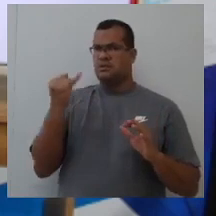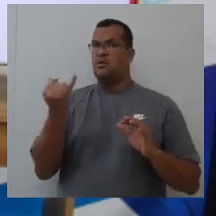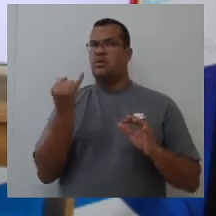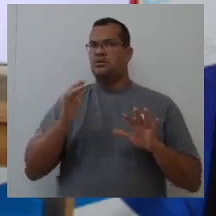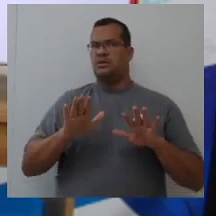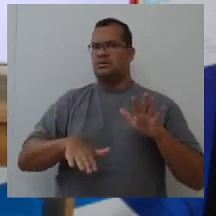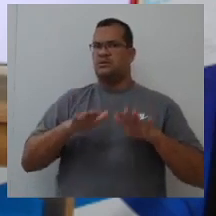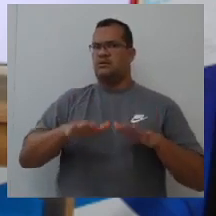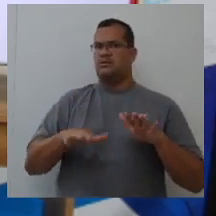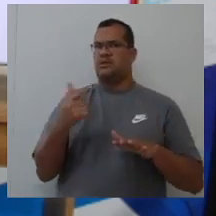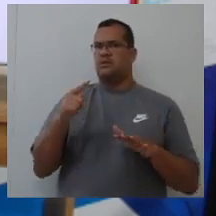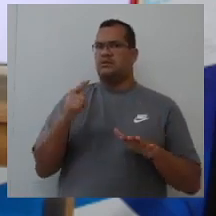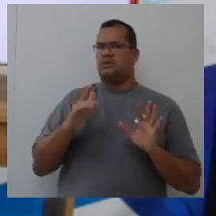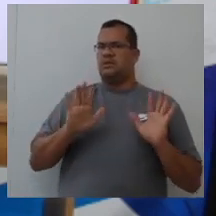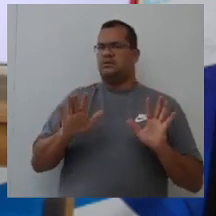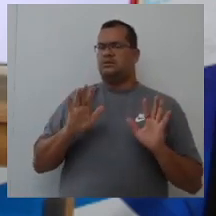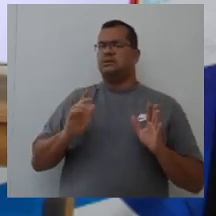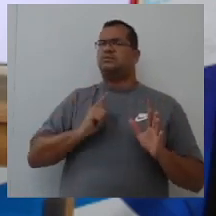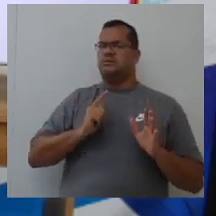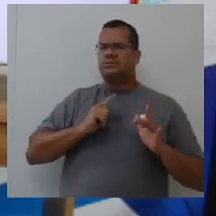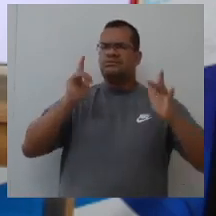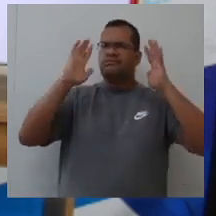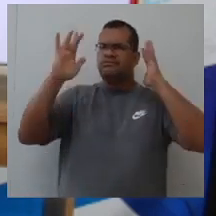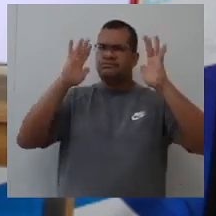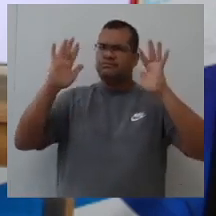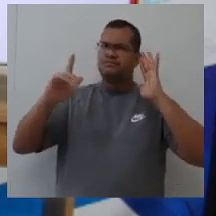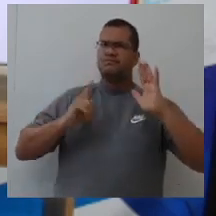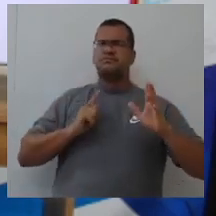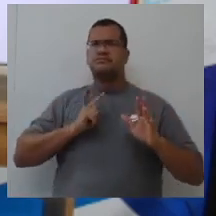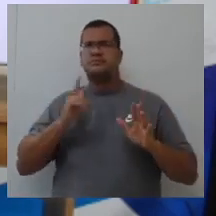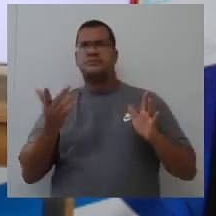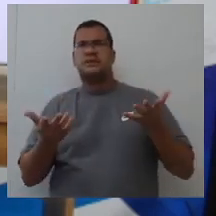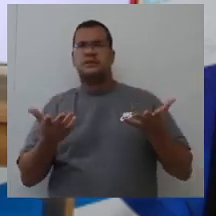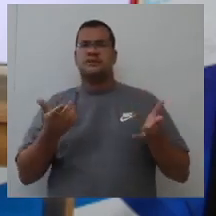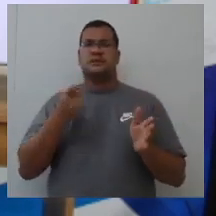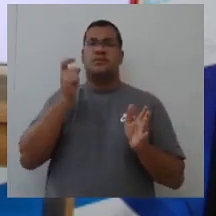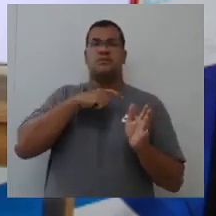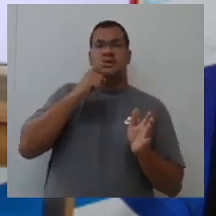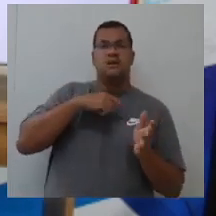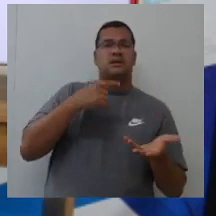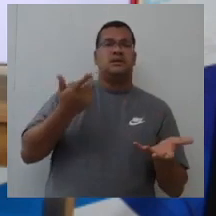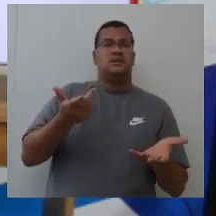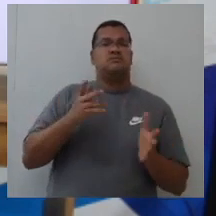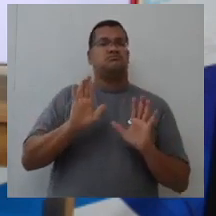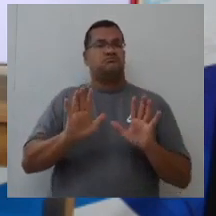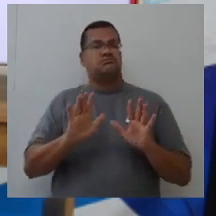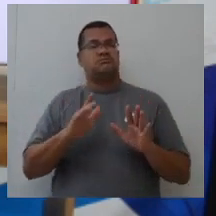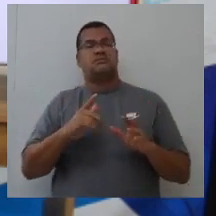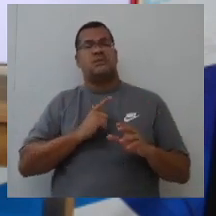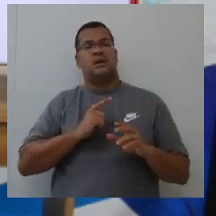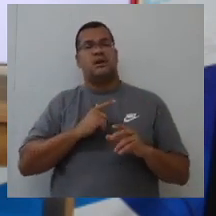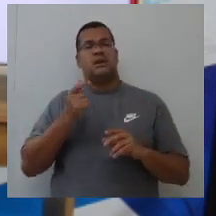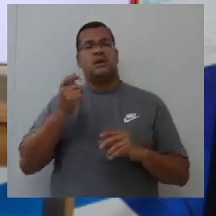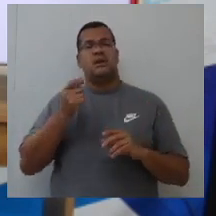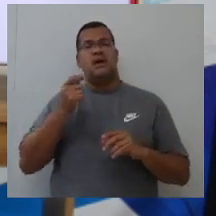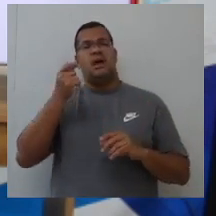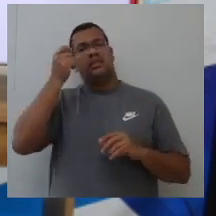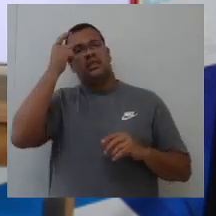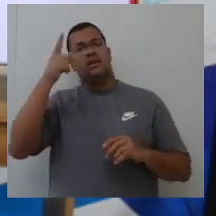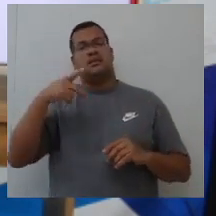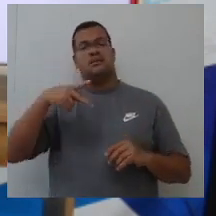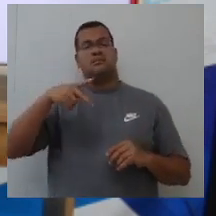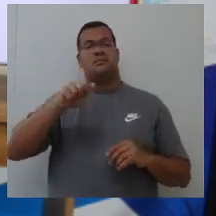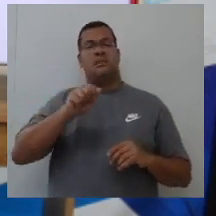nem tenha existido. Há muita questão mítica aí, falando sobre Pitágoras, a ideia de Hipaso, dele